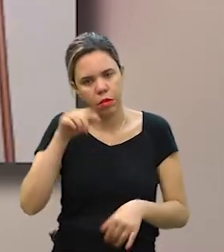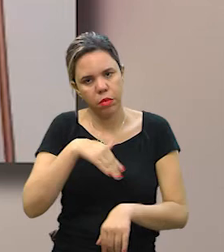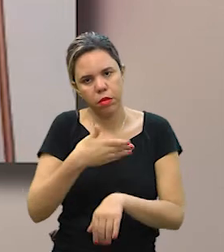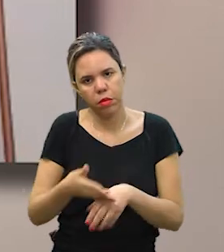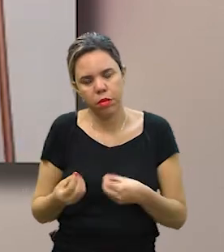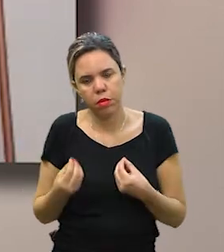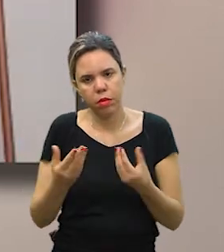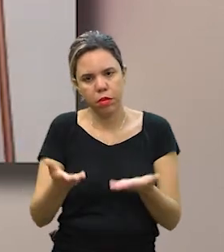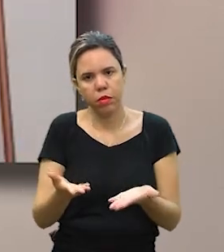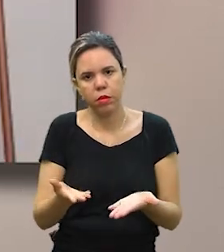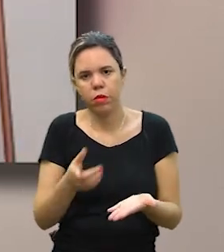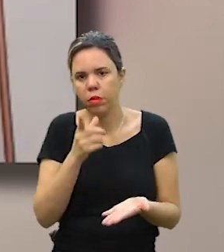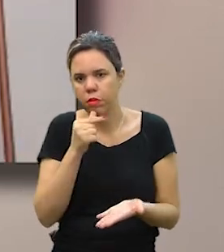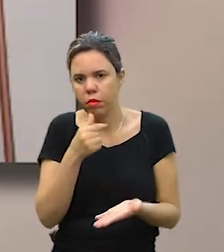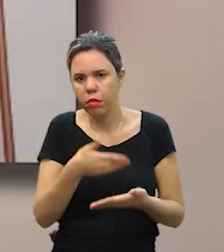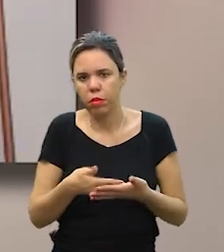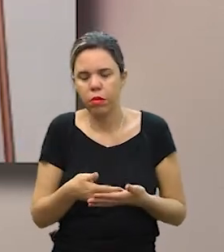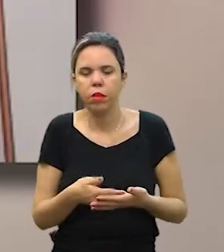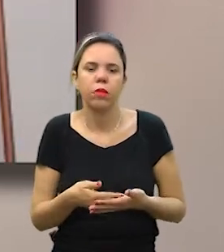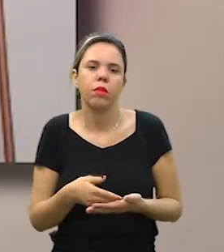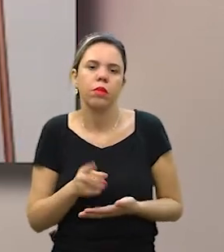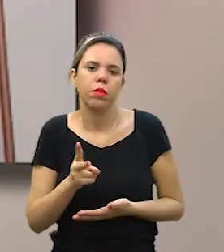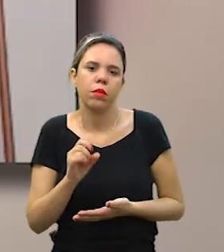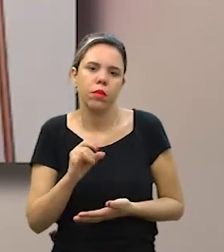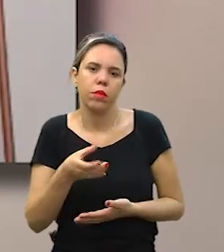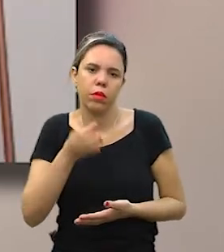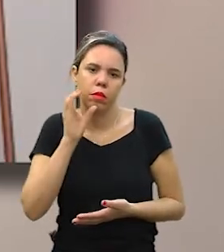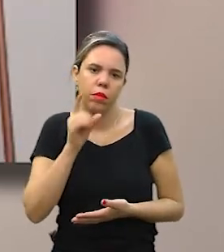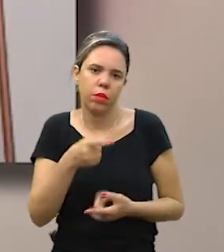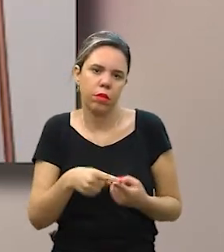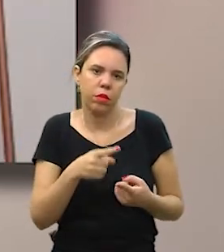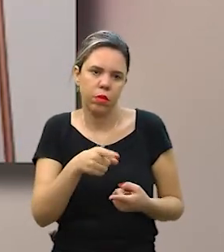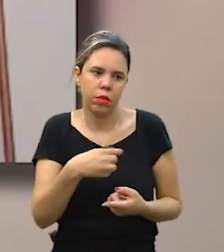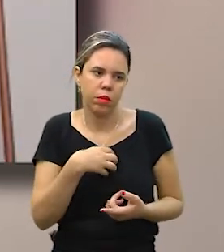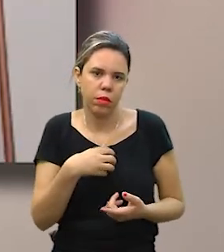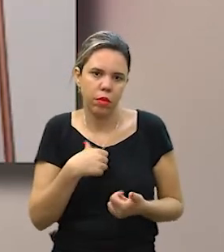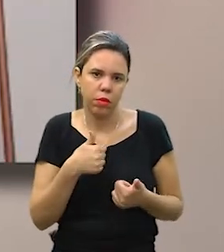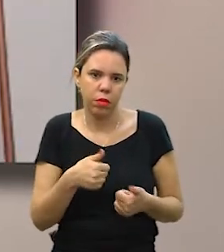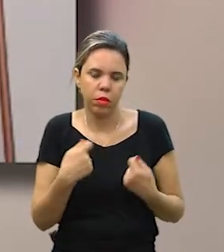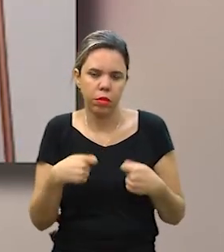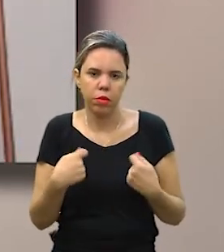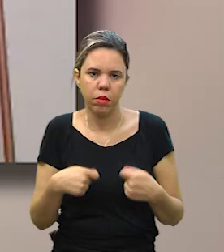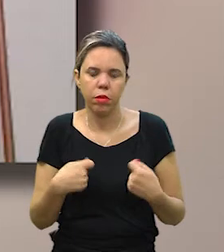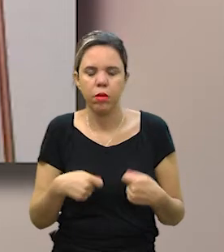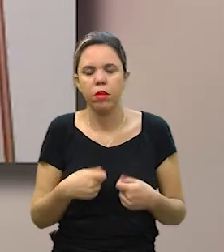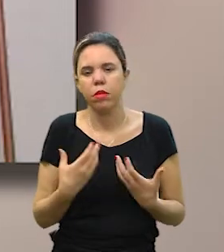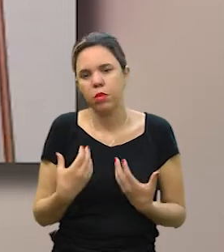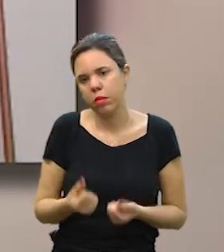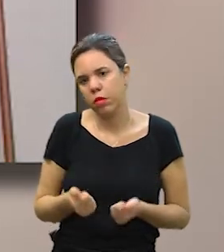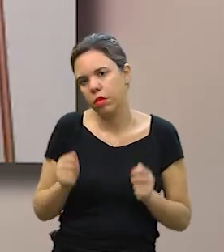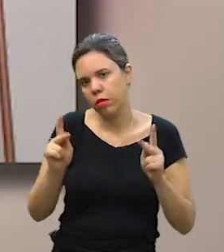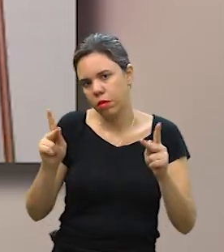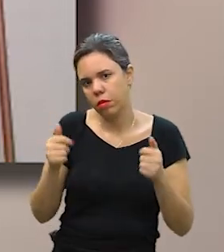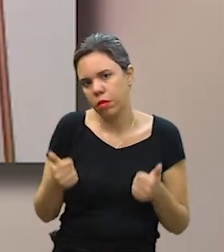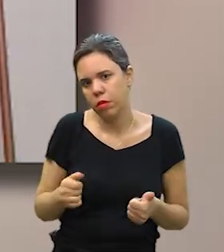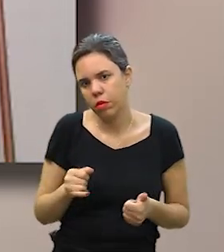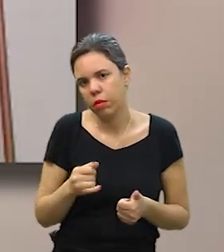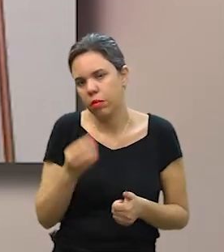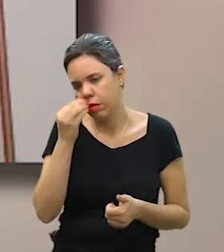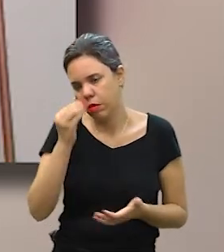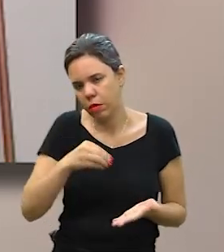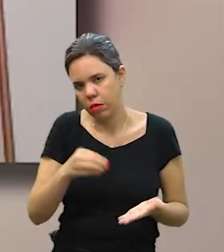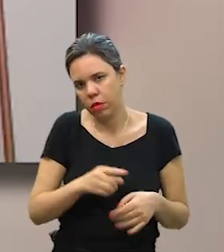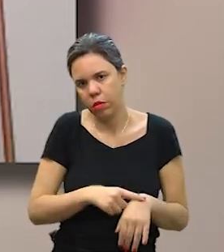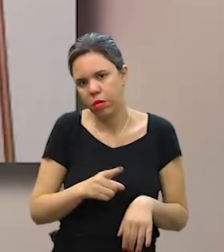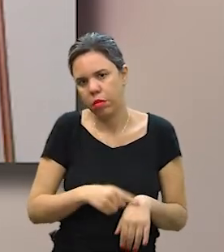dia ofereça a aguinha para o bebê. Se ele tomar, é porque ele estava necessitado e aceitou, tá tudo bem. Se